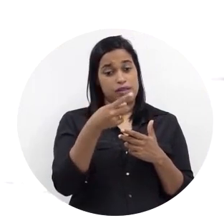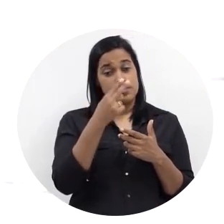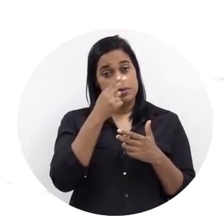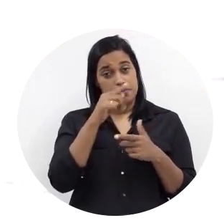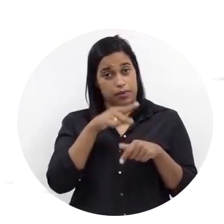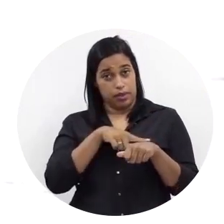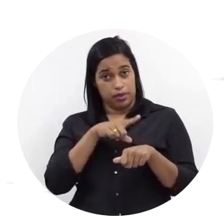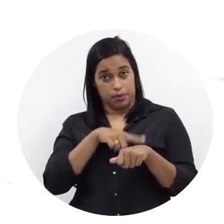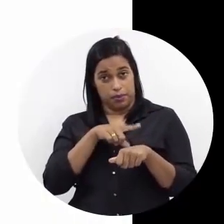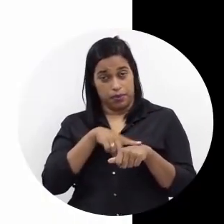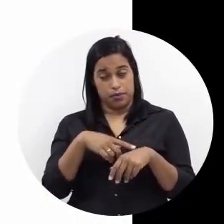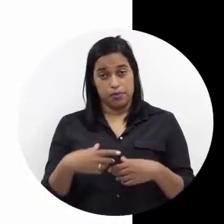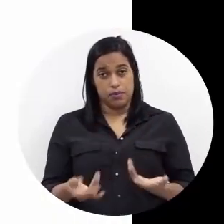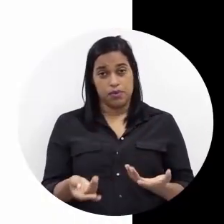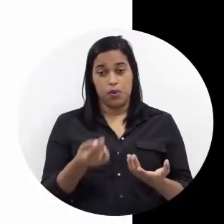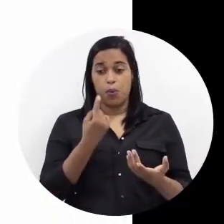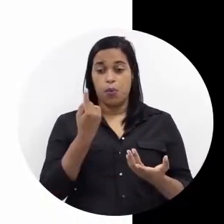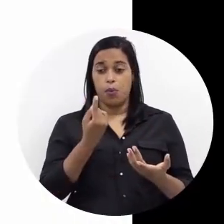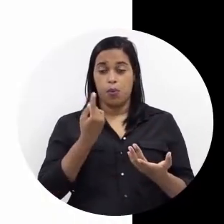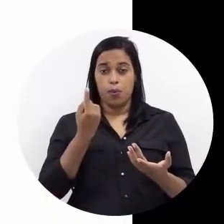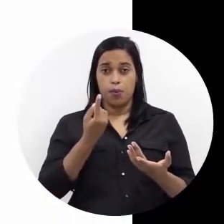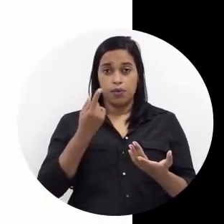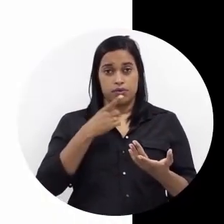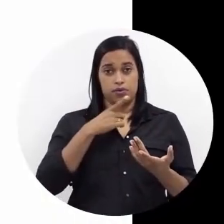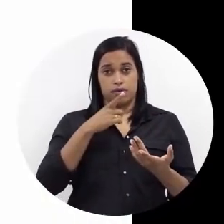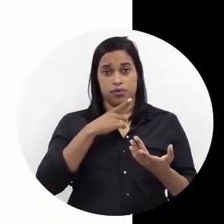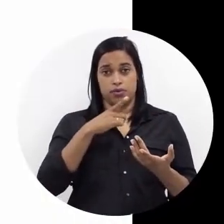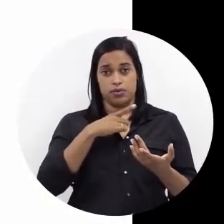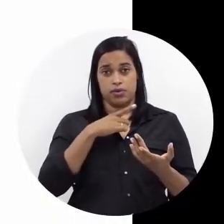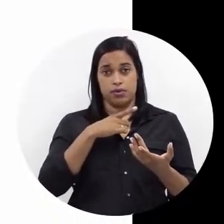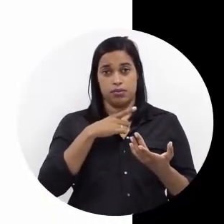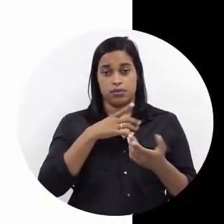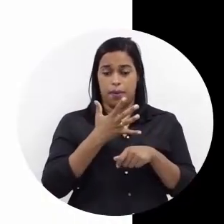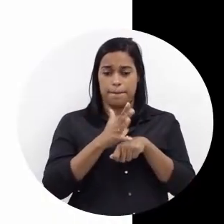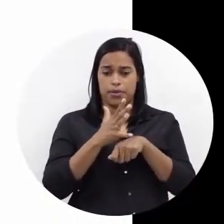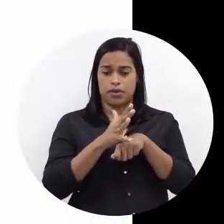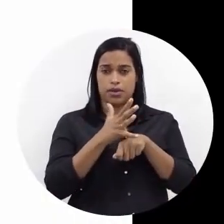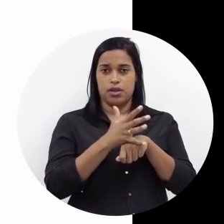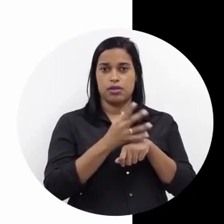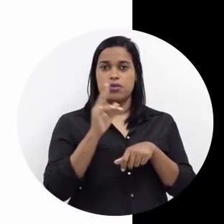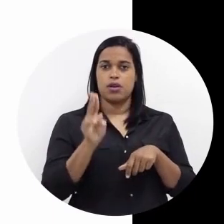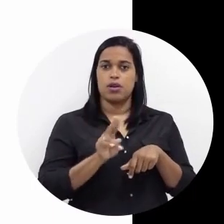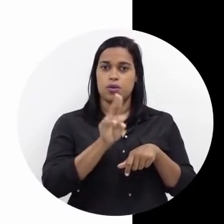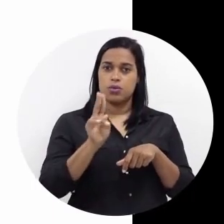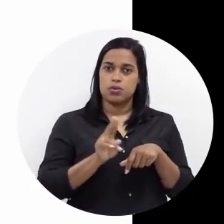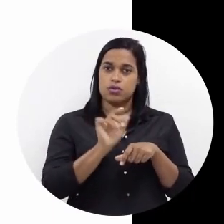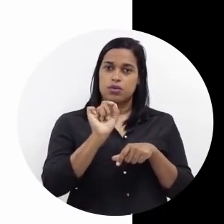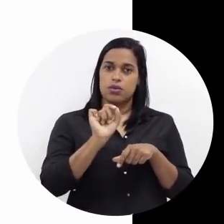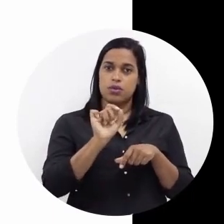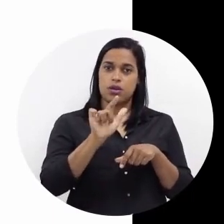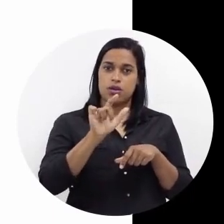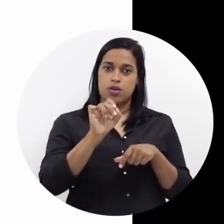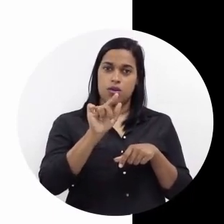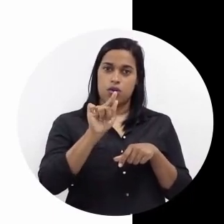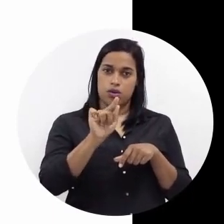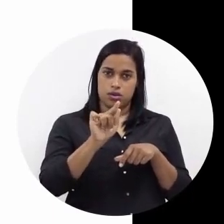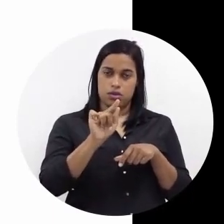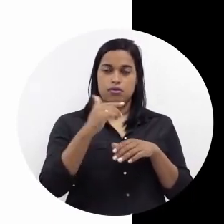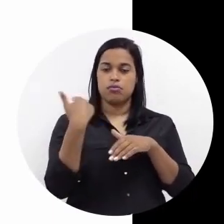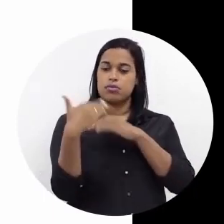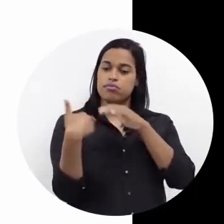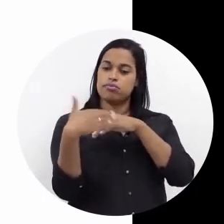momento, o único procedimento que nós temos, prático, é utilizar o artifício através de logaritmos para desenvolver.